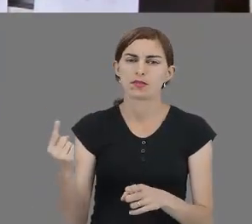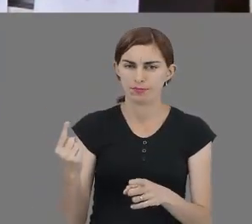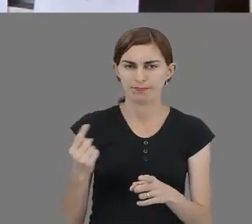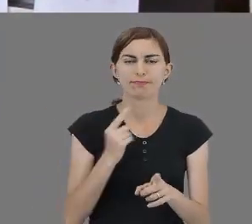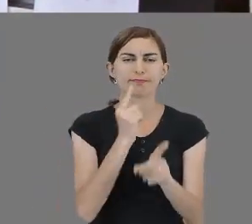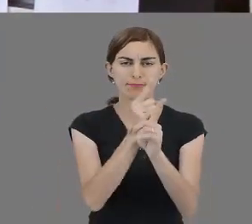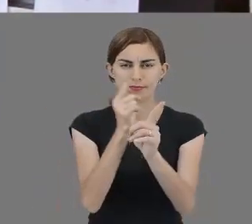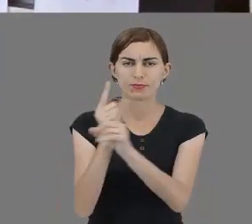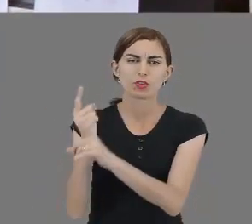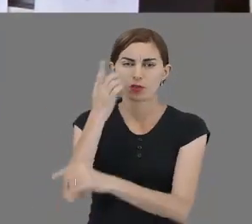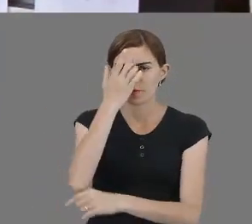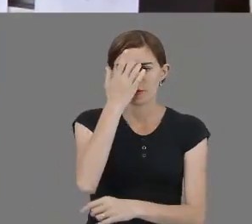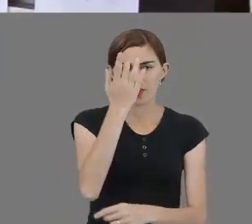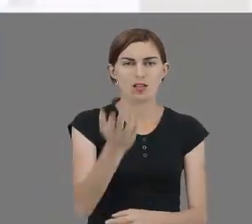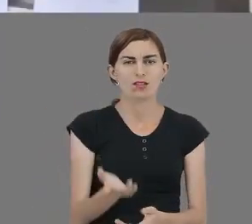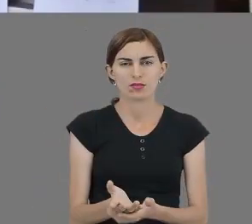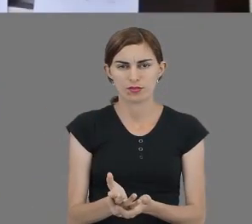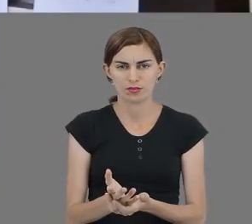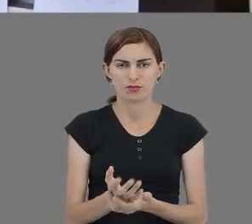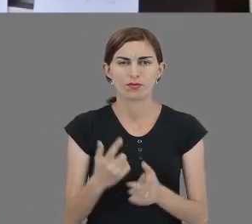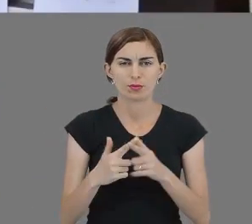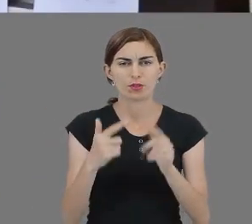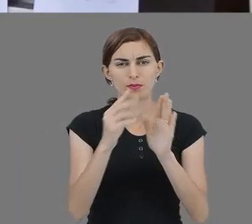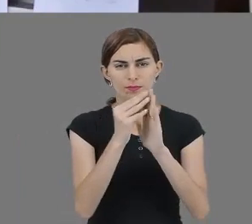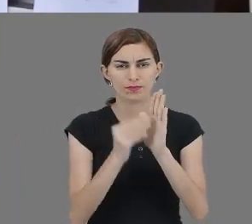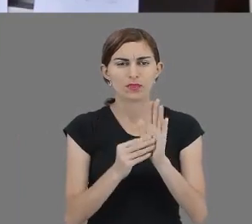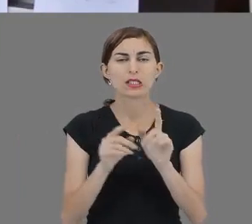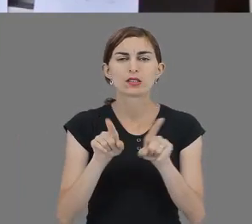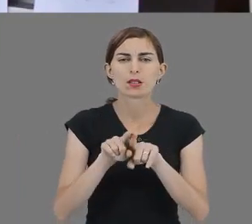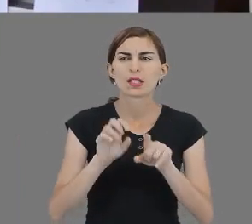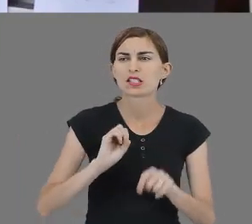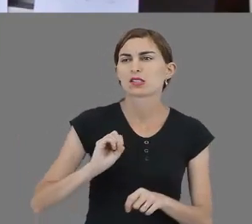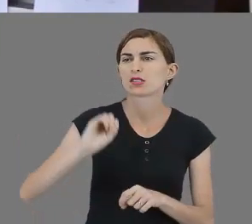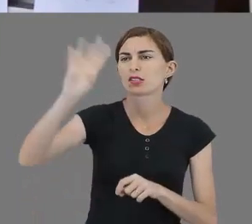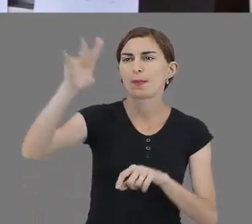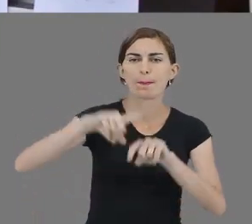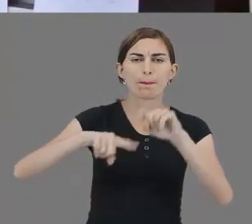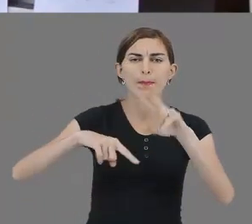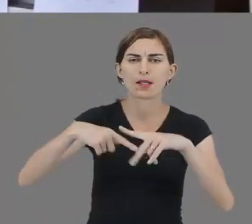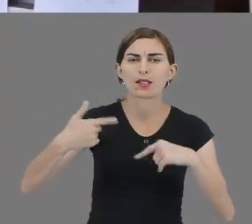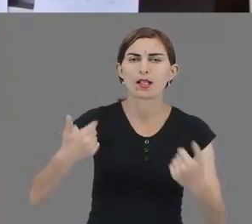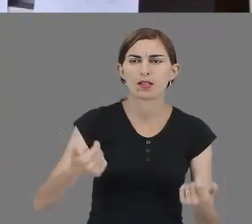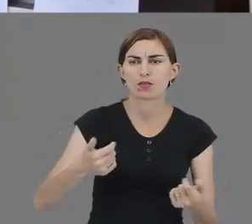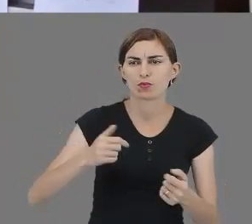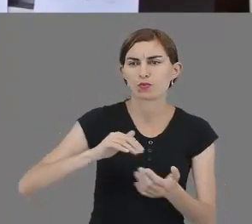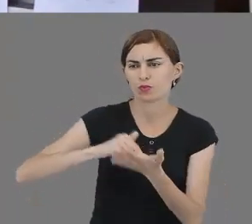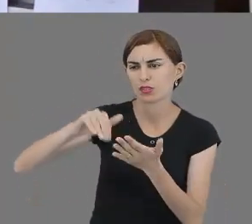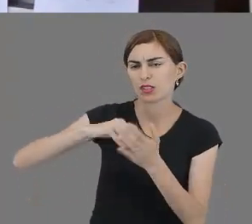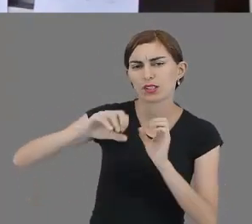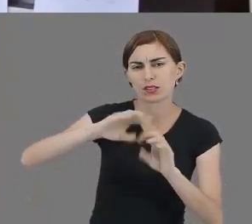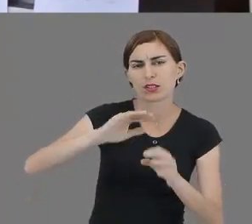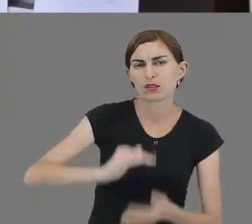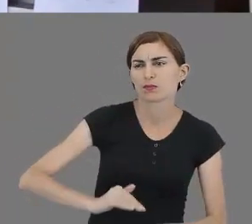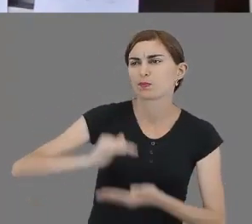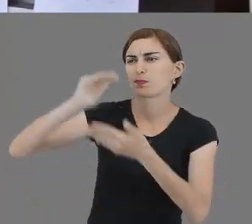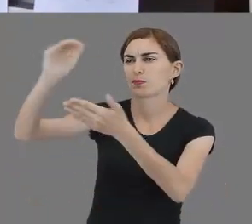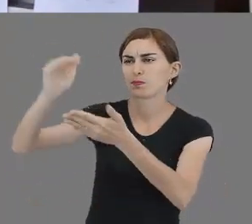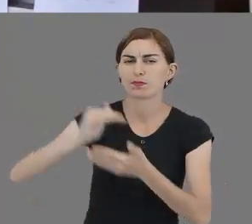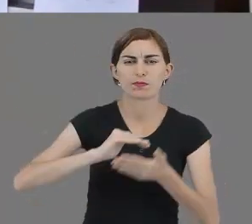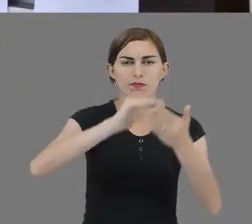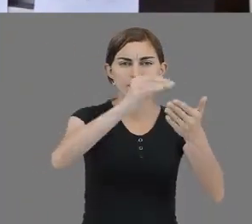bem, cada material de consumo. A questão da saída de materiais. A exemplo da Secretaria de Educação, nós temos